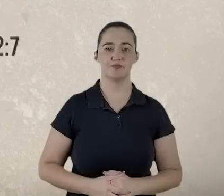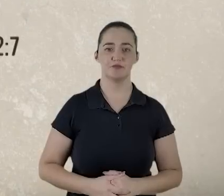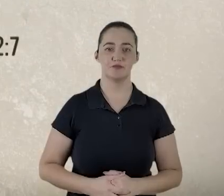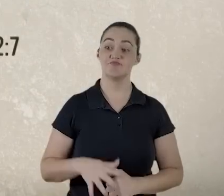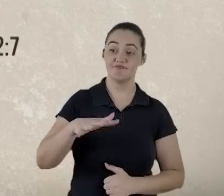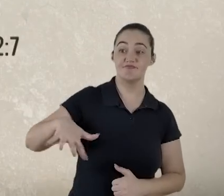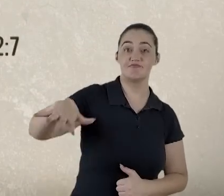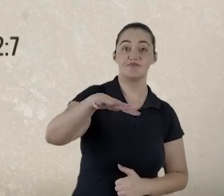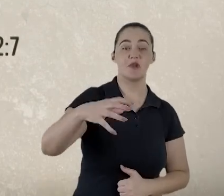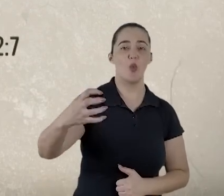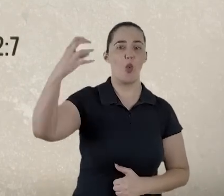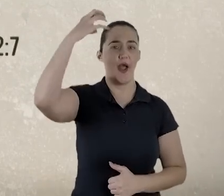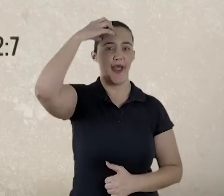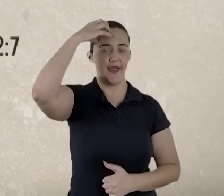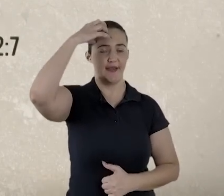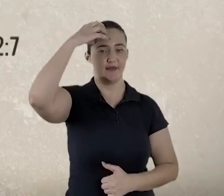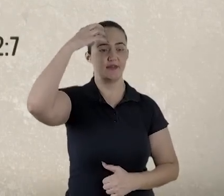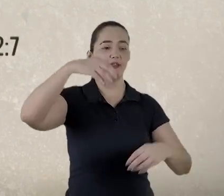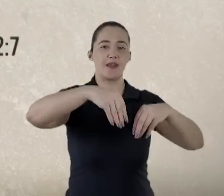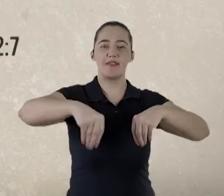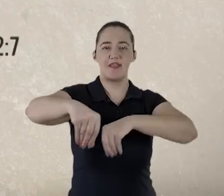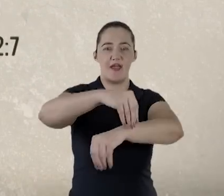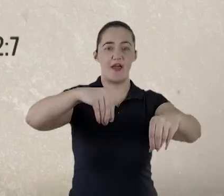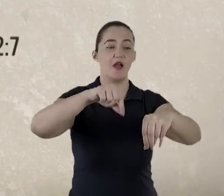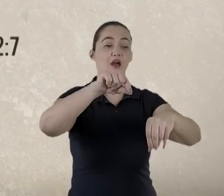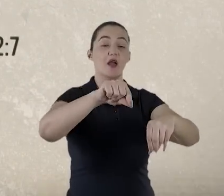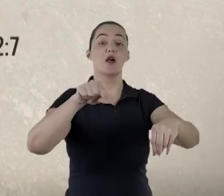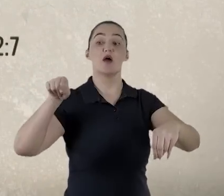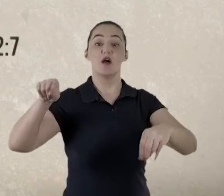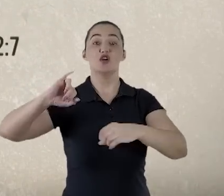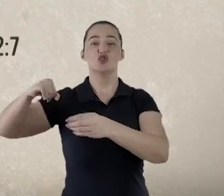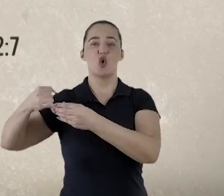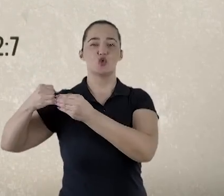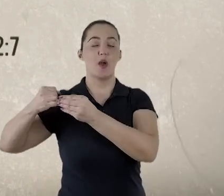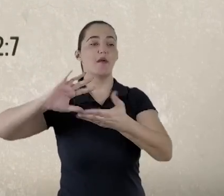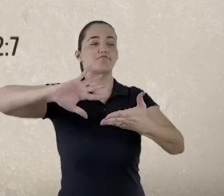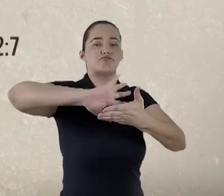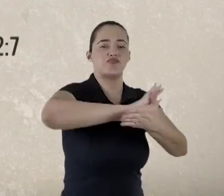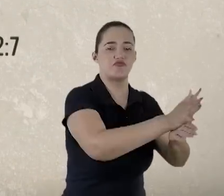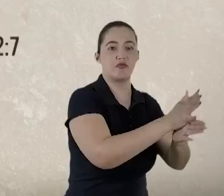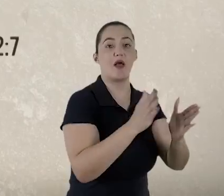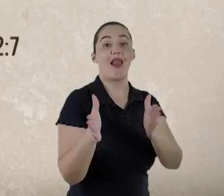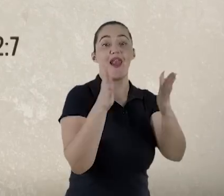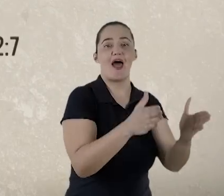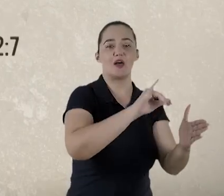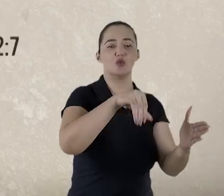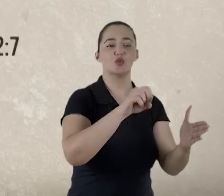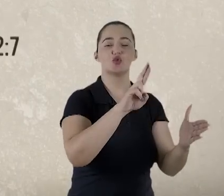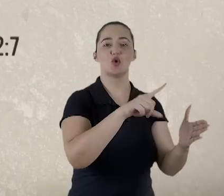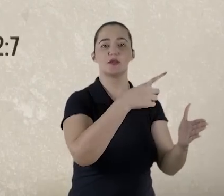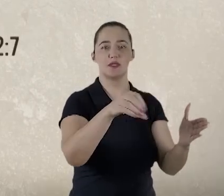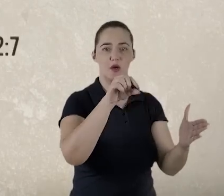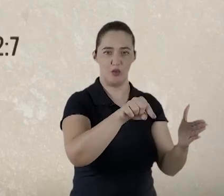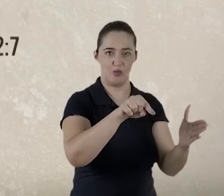passagem. Estes são os reis da terra que Josué e os filhos de Israel derrotaram desde o lado do Jordão, na direção